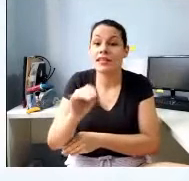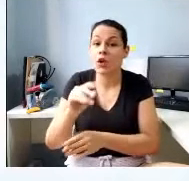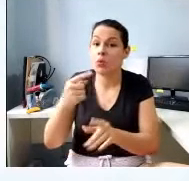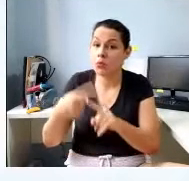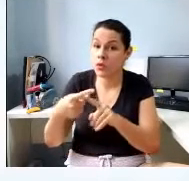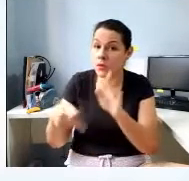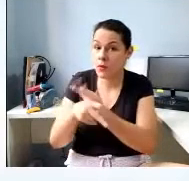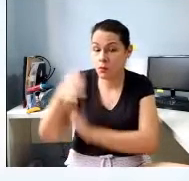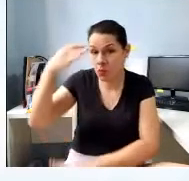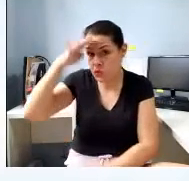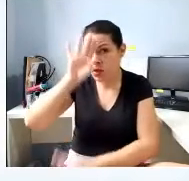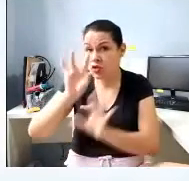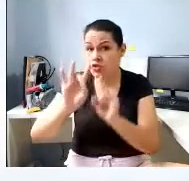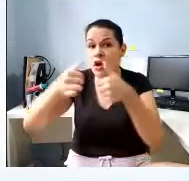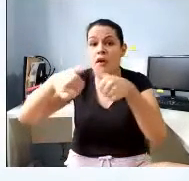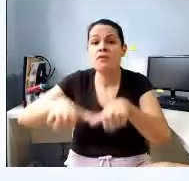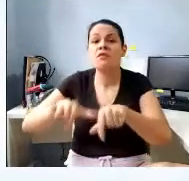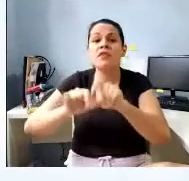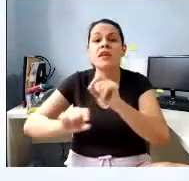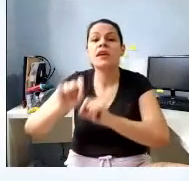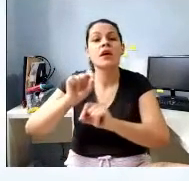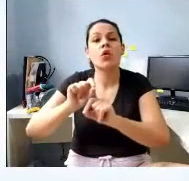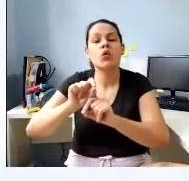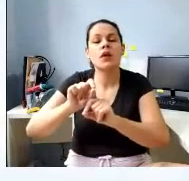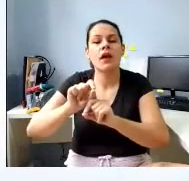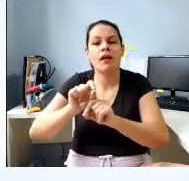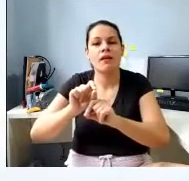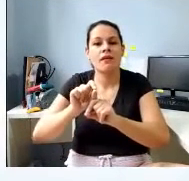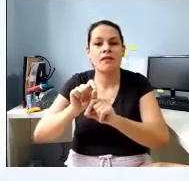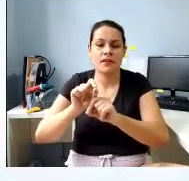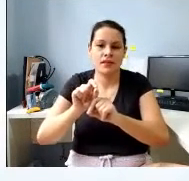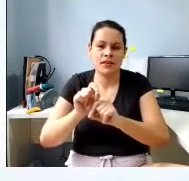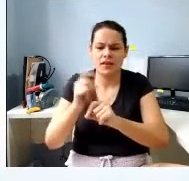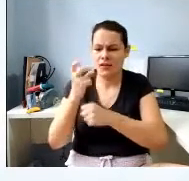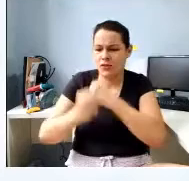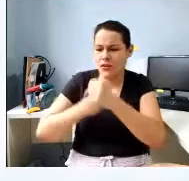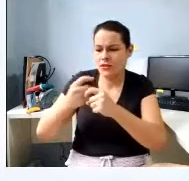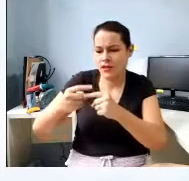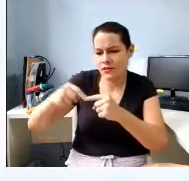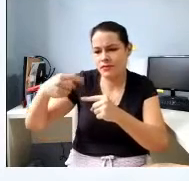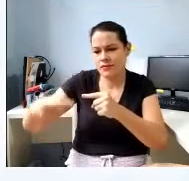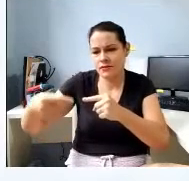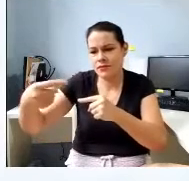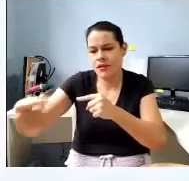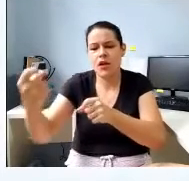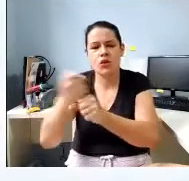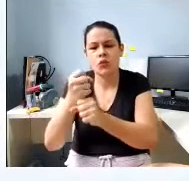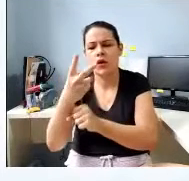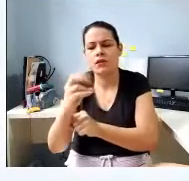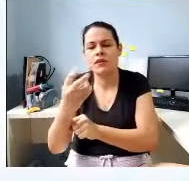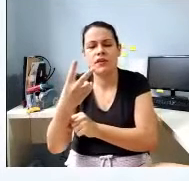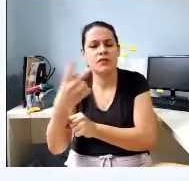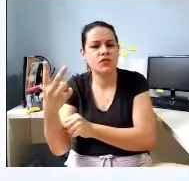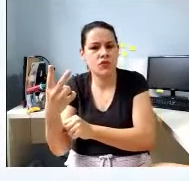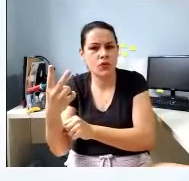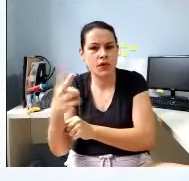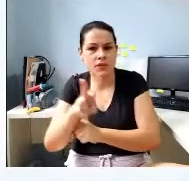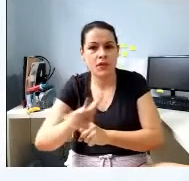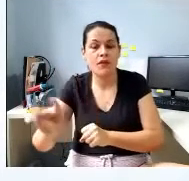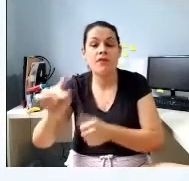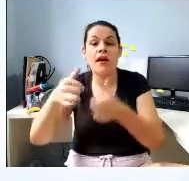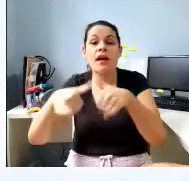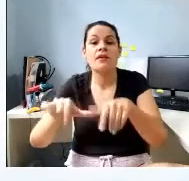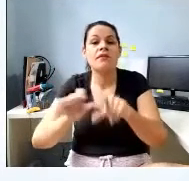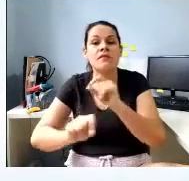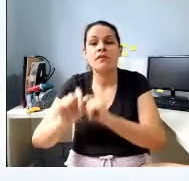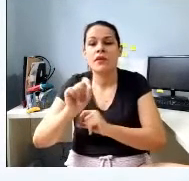restar para todo mundo, para daqui 2 anos, para 2022, só vai